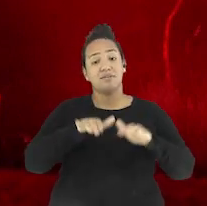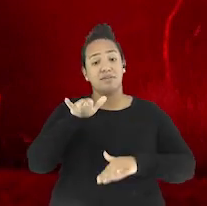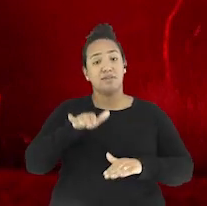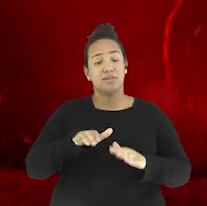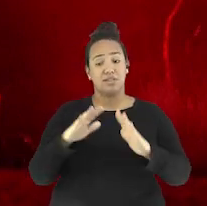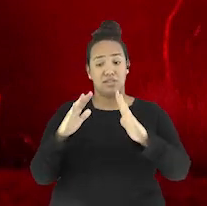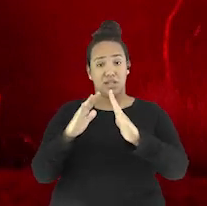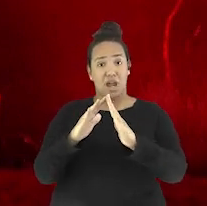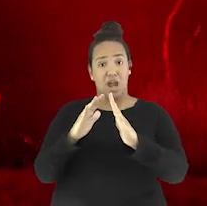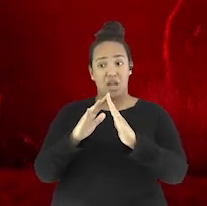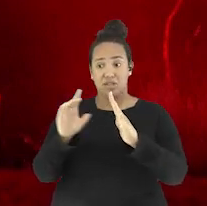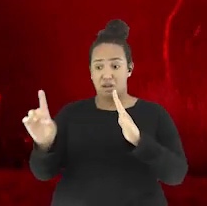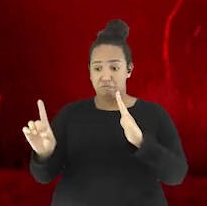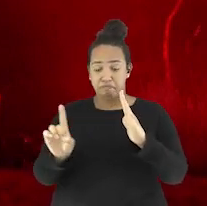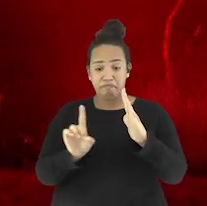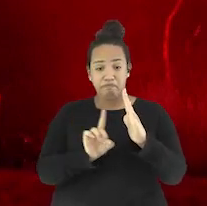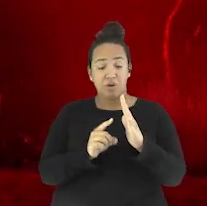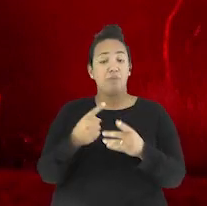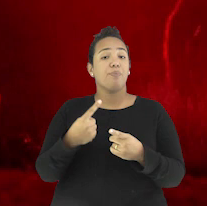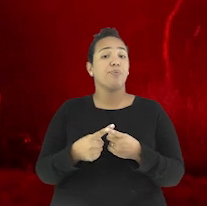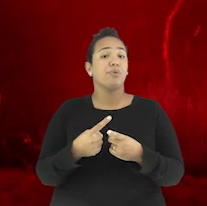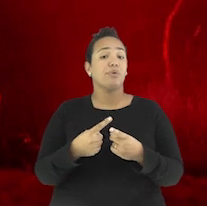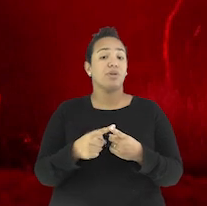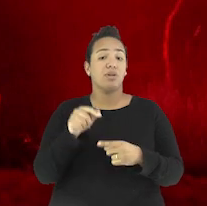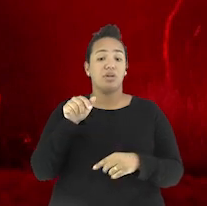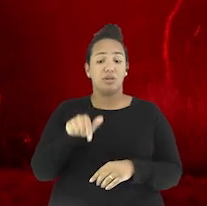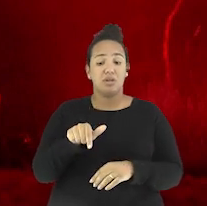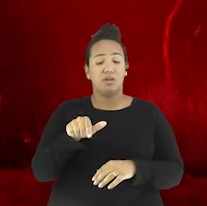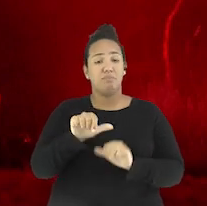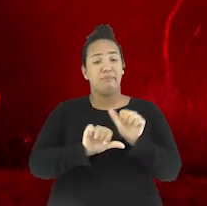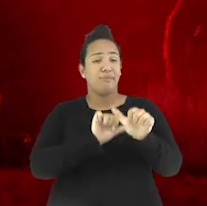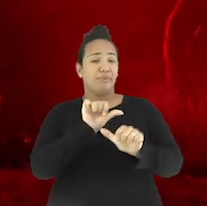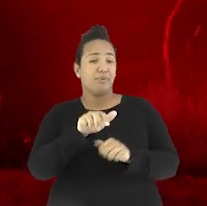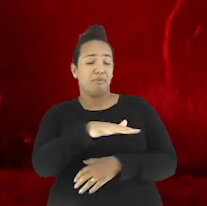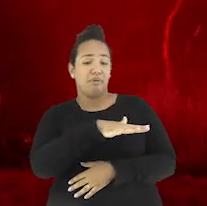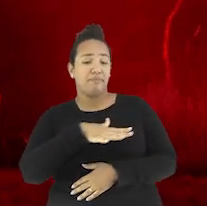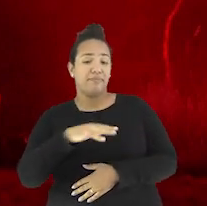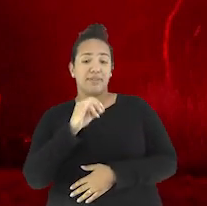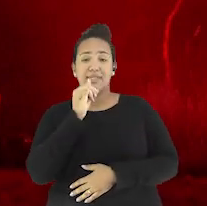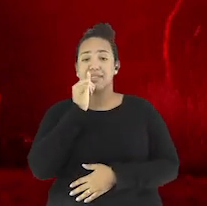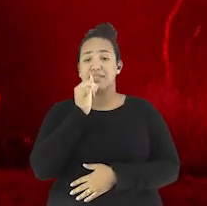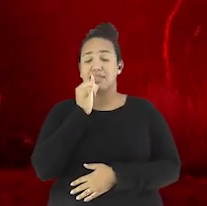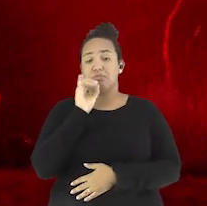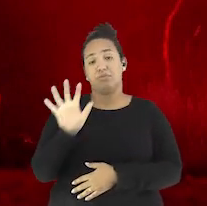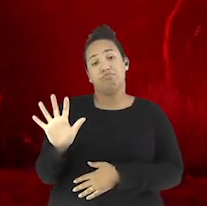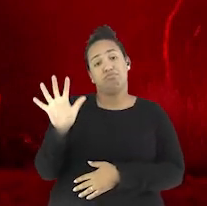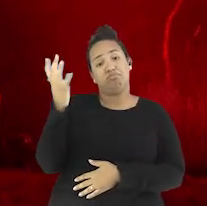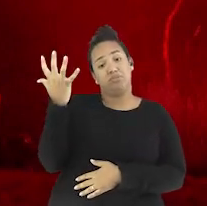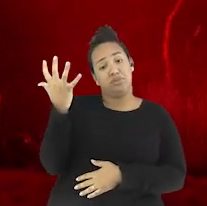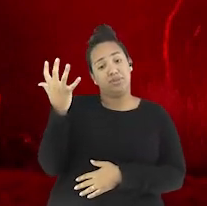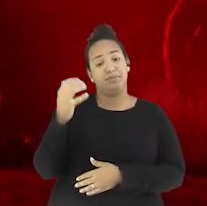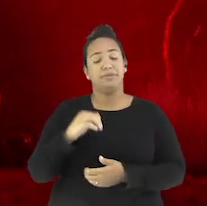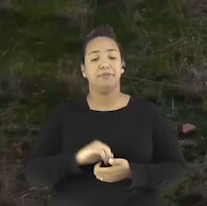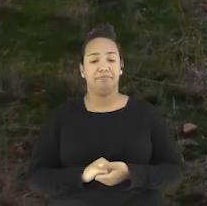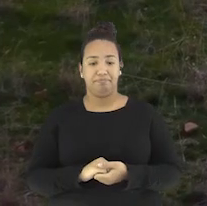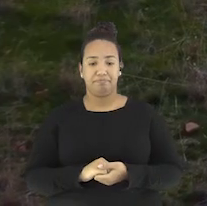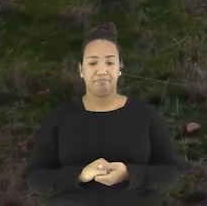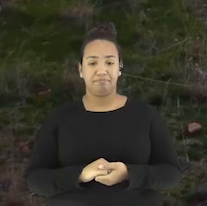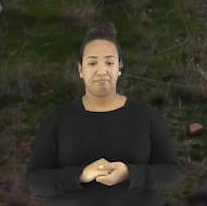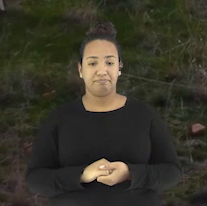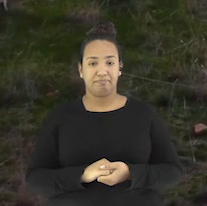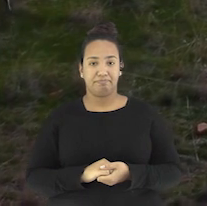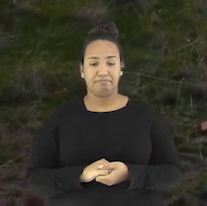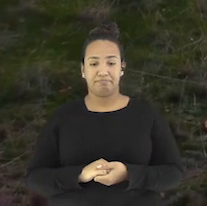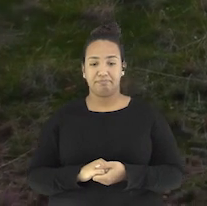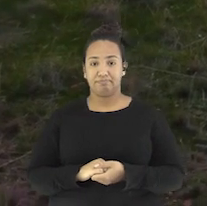nas casas das pessoas devido a alterações no seu habitat natural, como, por exemplo, alterações climáticas e queimadas. A